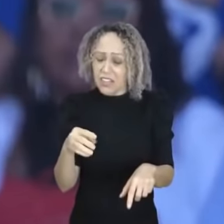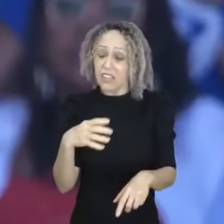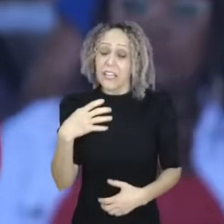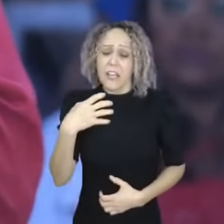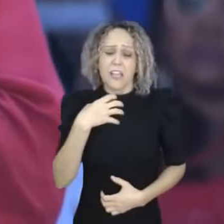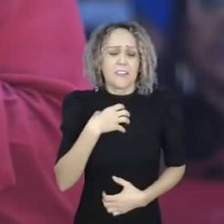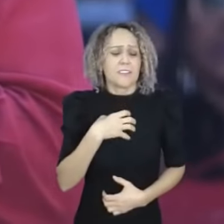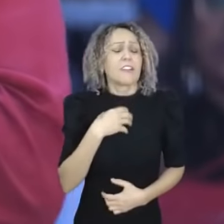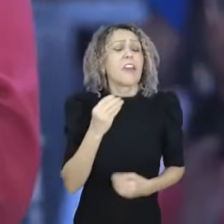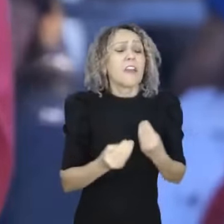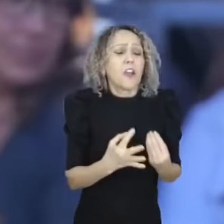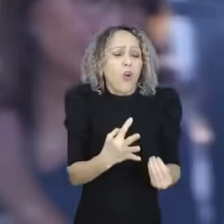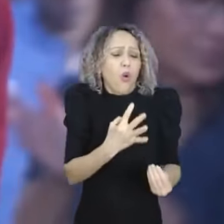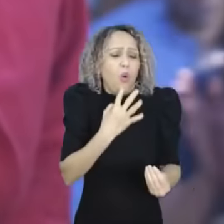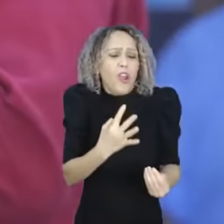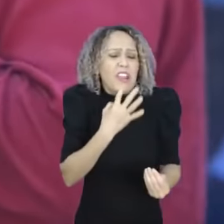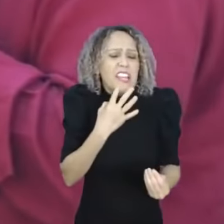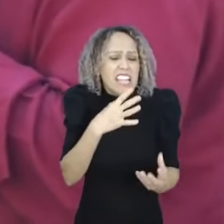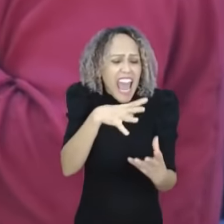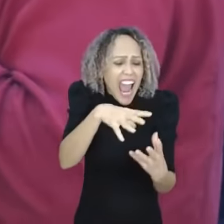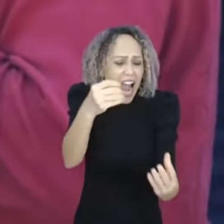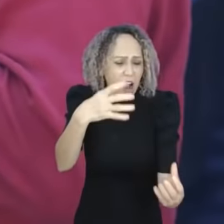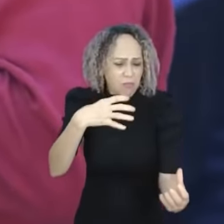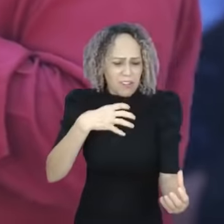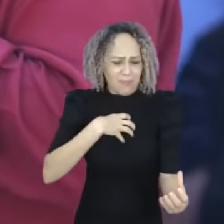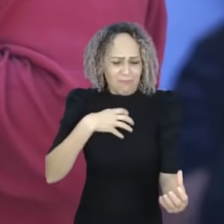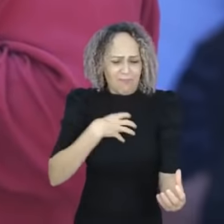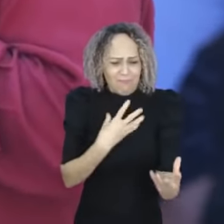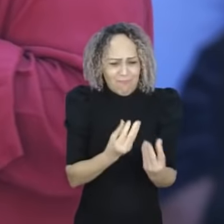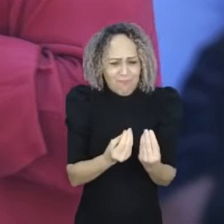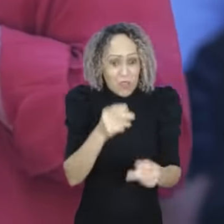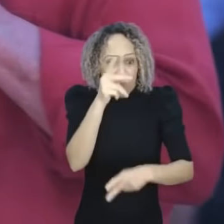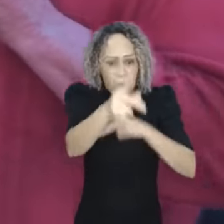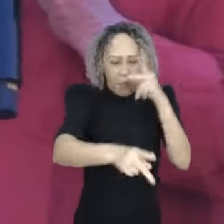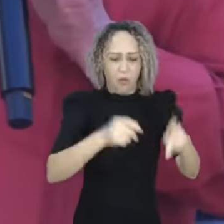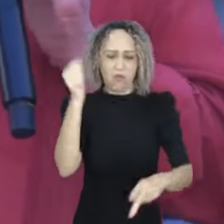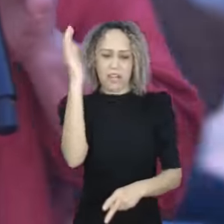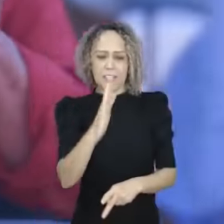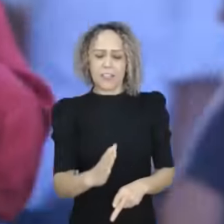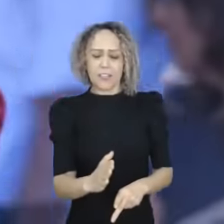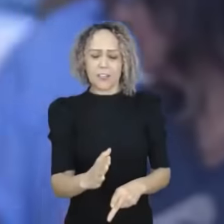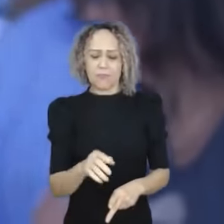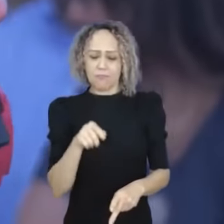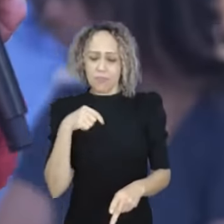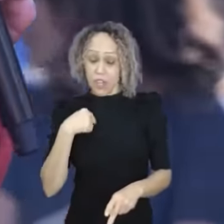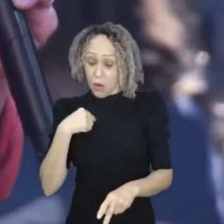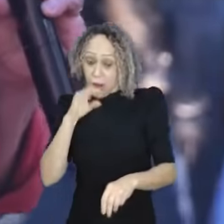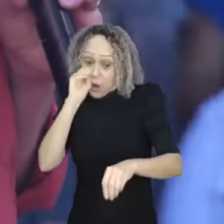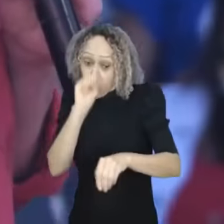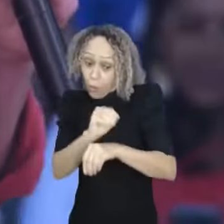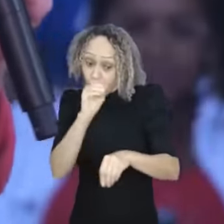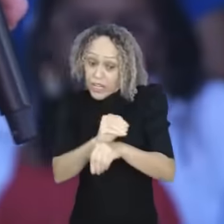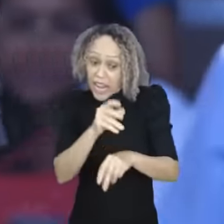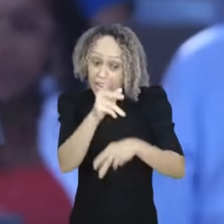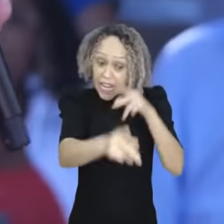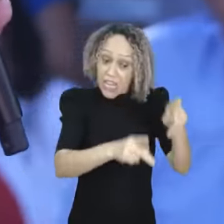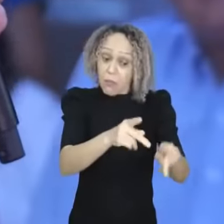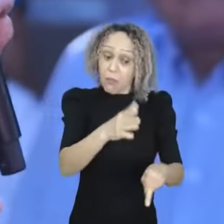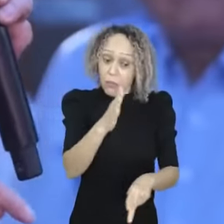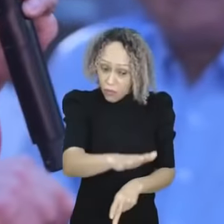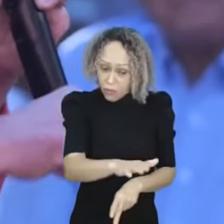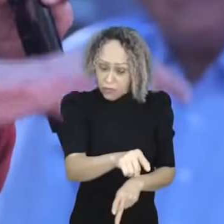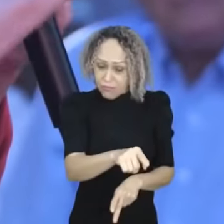brasileiro. E para cuidar desse povo, se alguém quiser saber como é que o